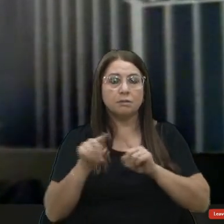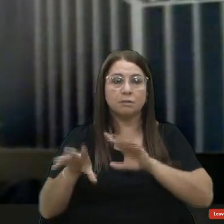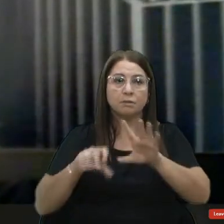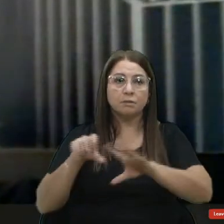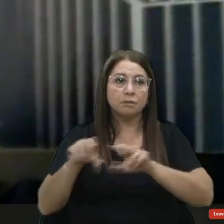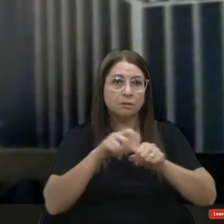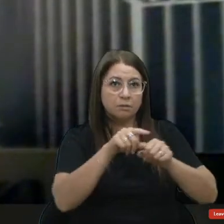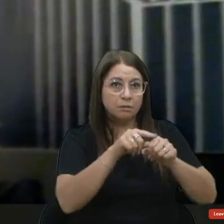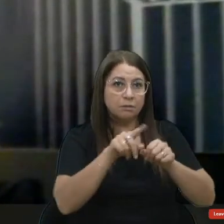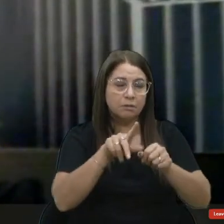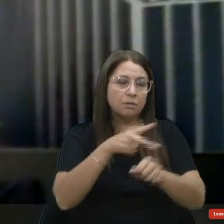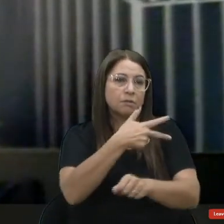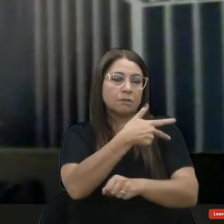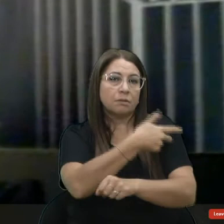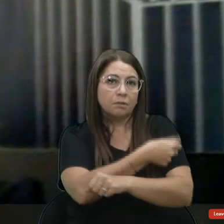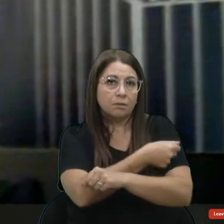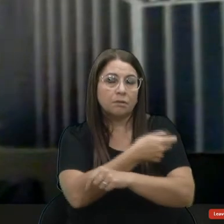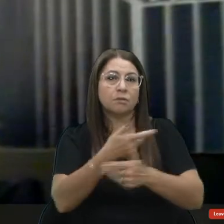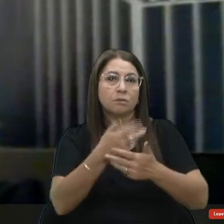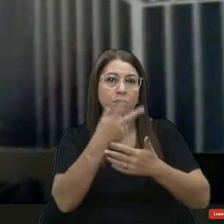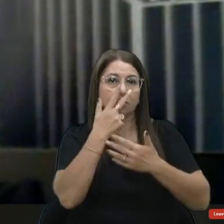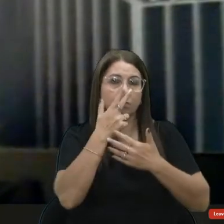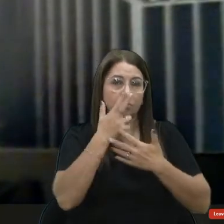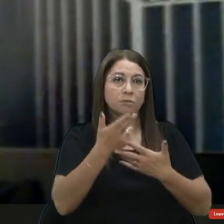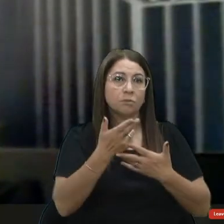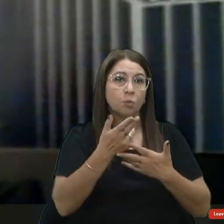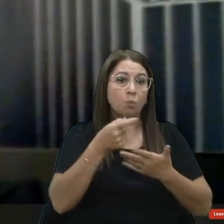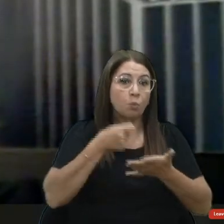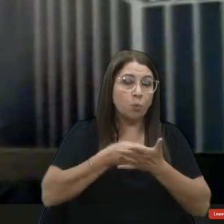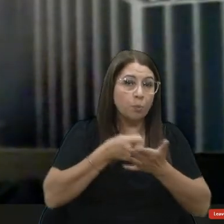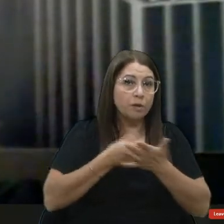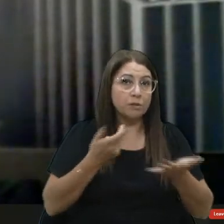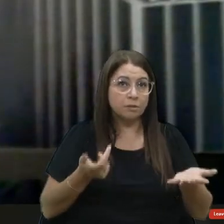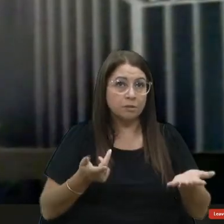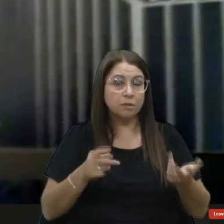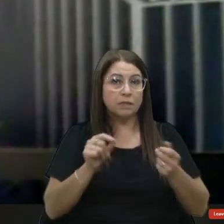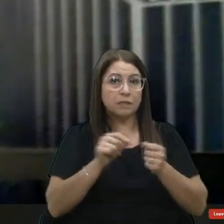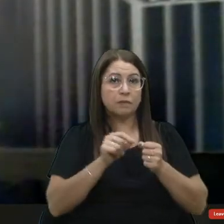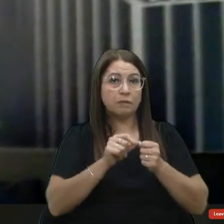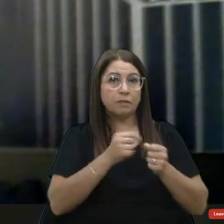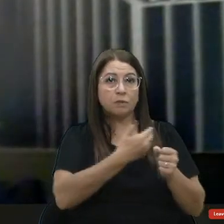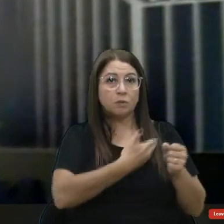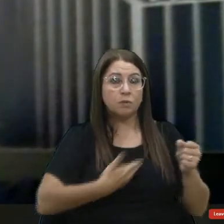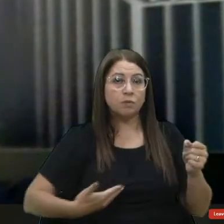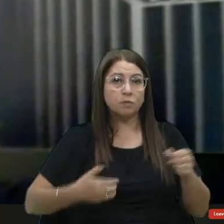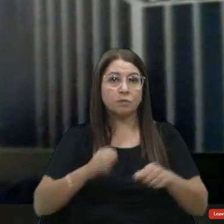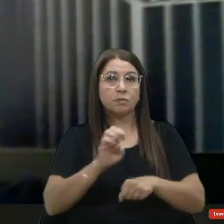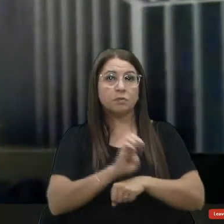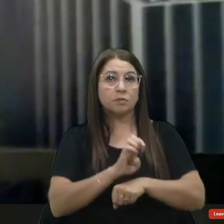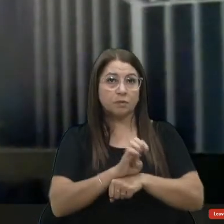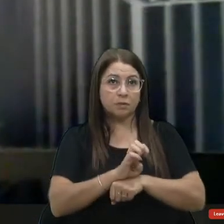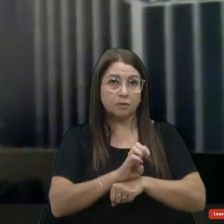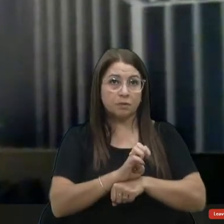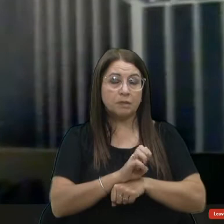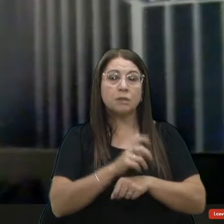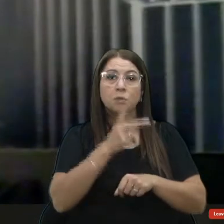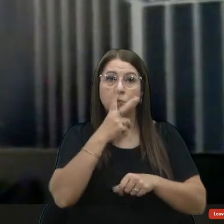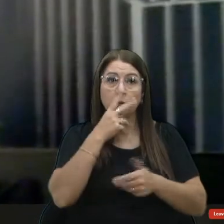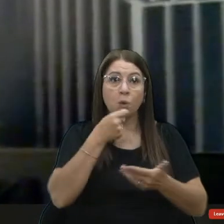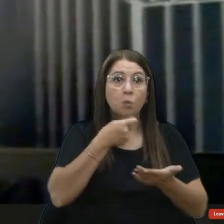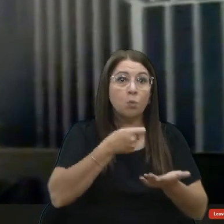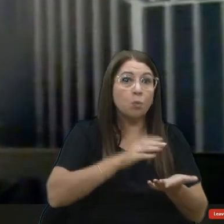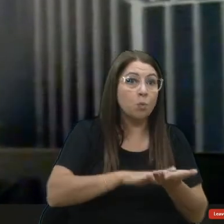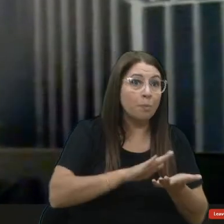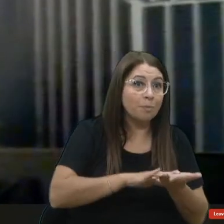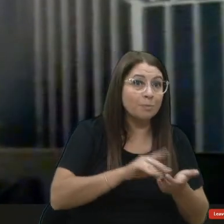da vacina. A mesma cobrança eu faço ao governo do estado e a mesma cobrança eu